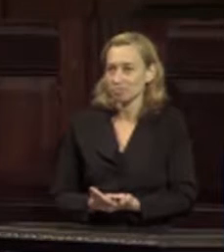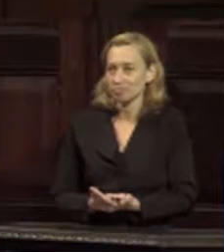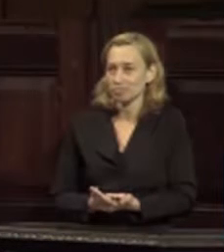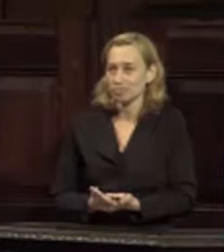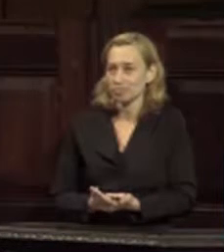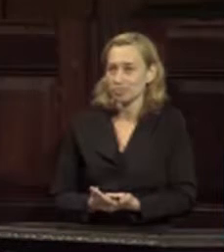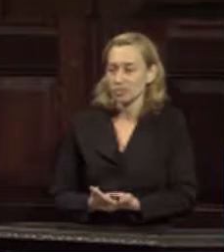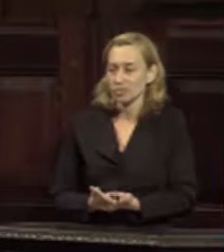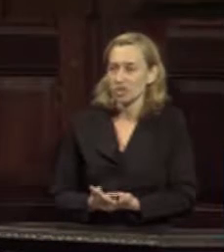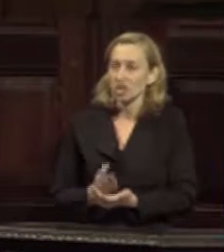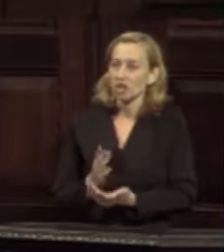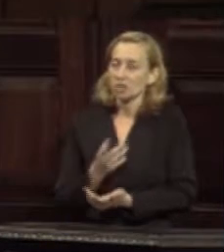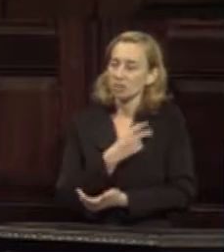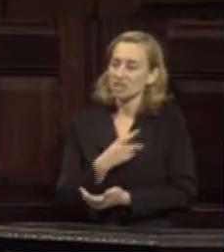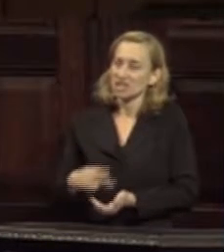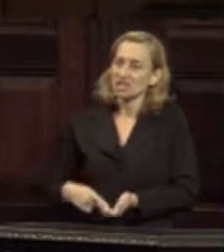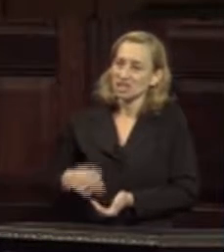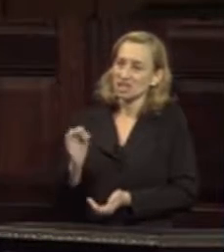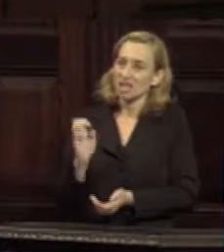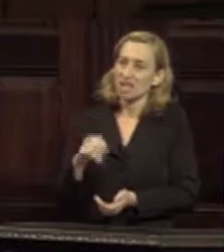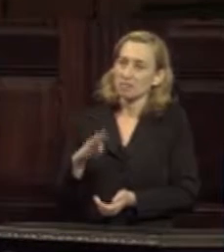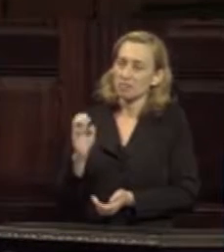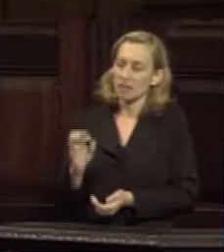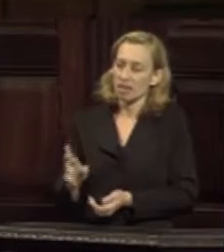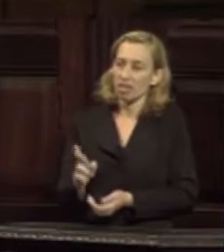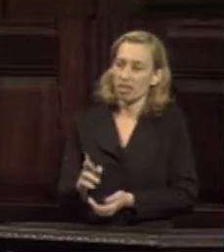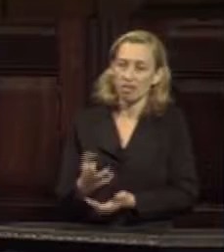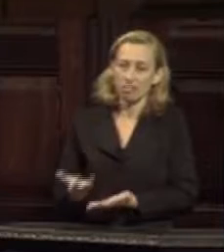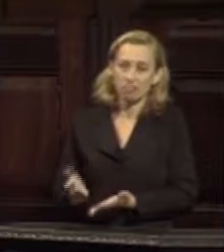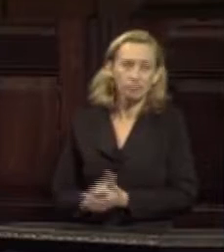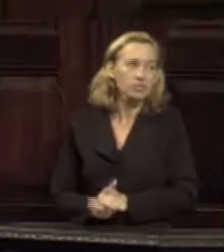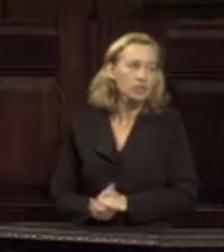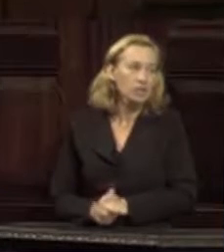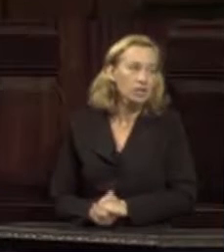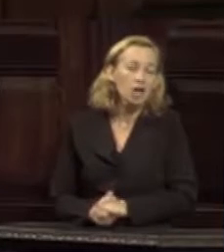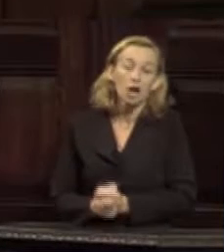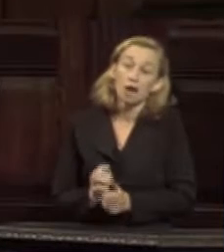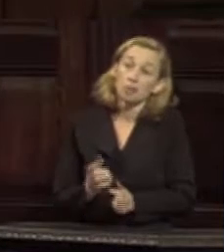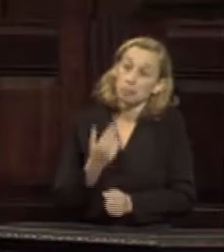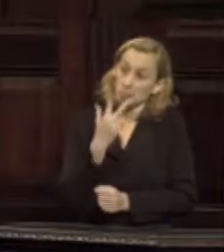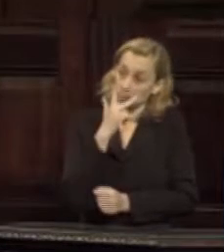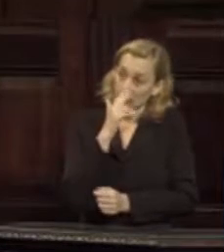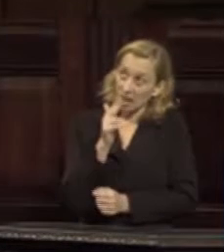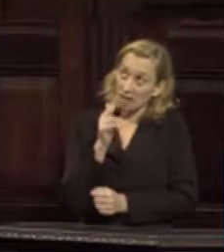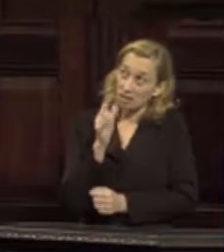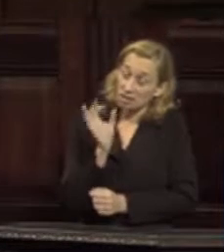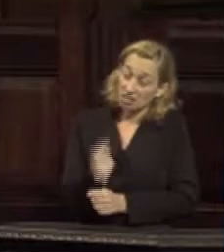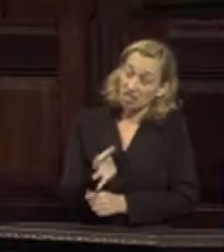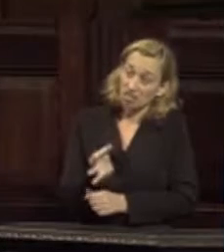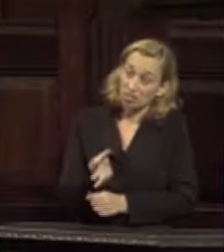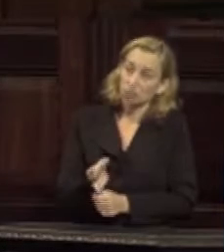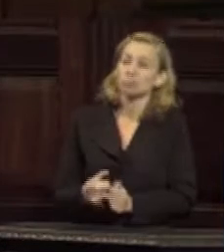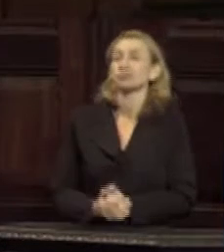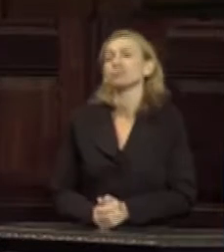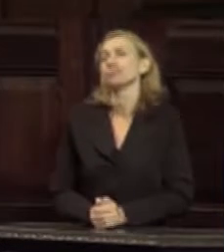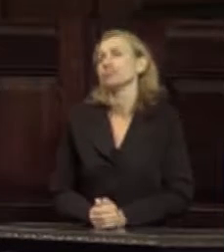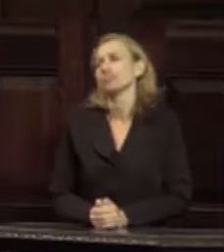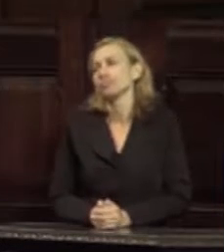fazer frente a essa criminalidade. Isso me parece claro, senhoras e senhores